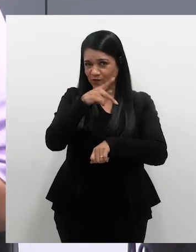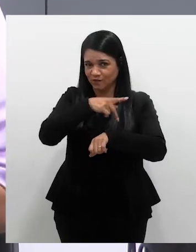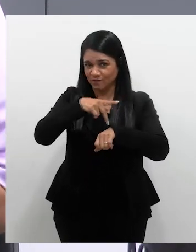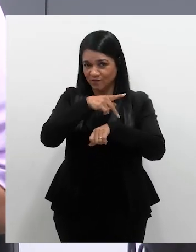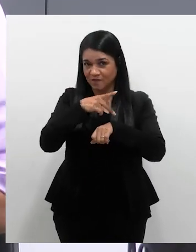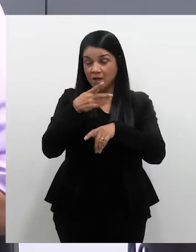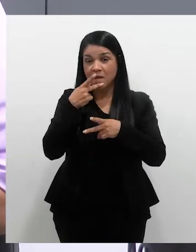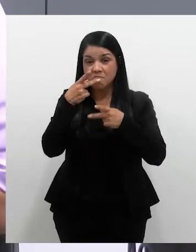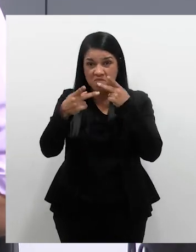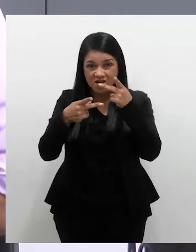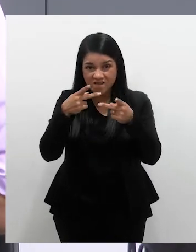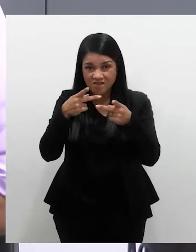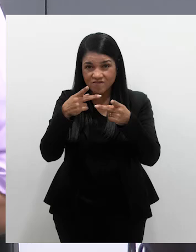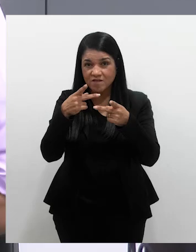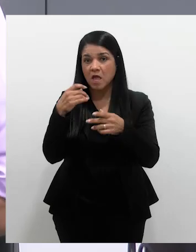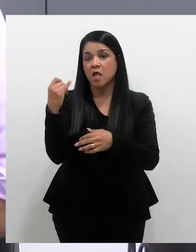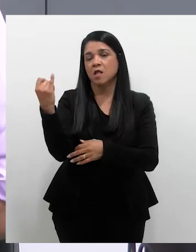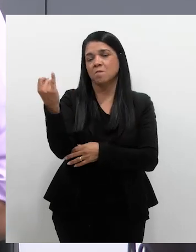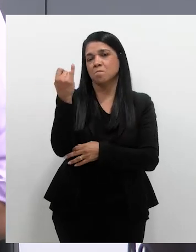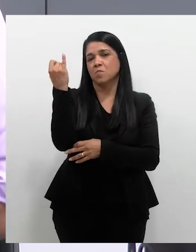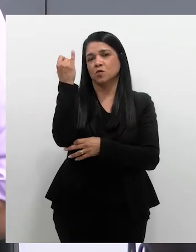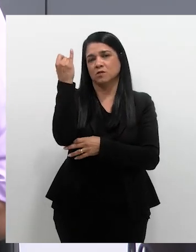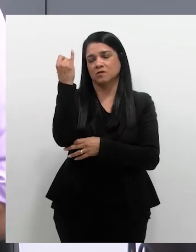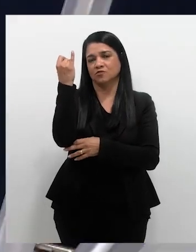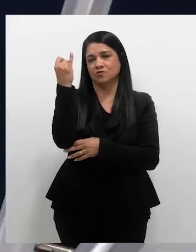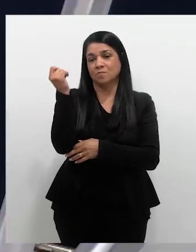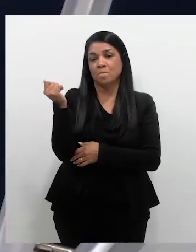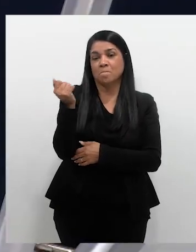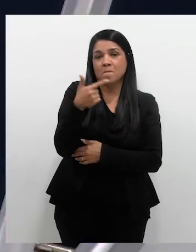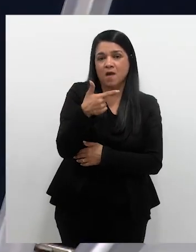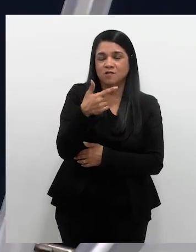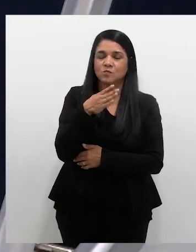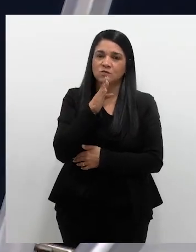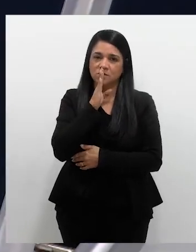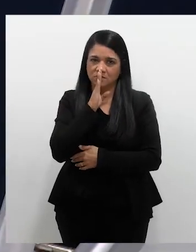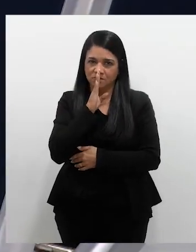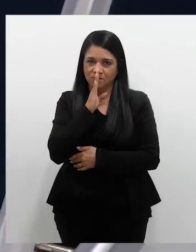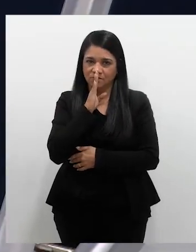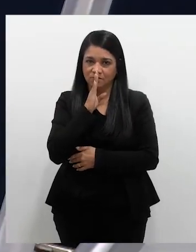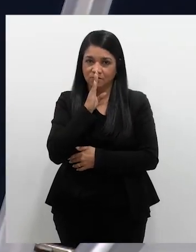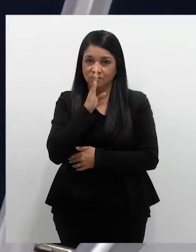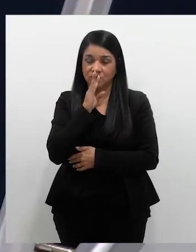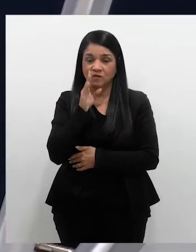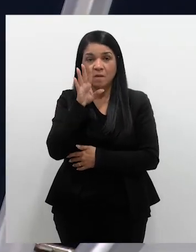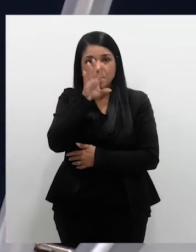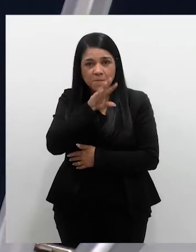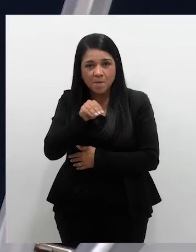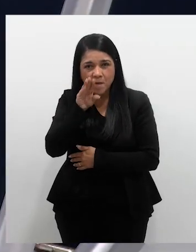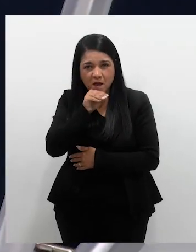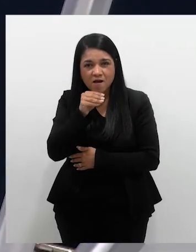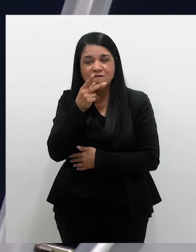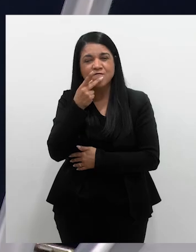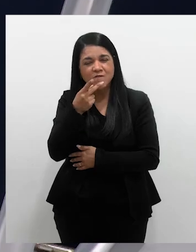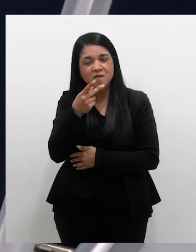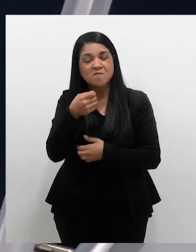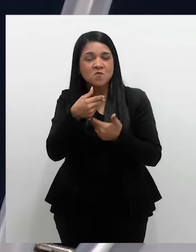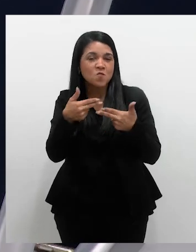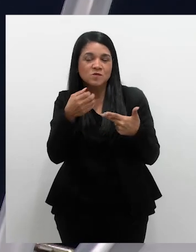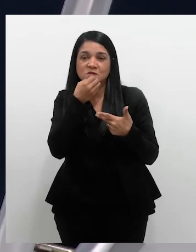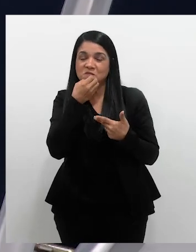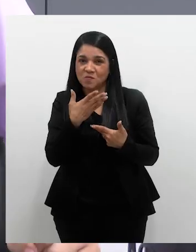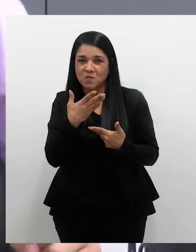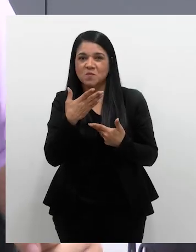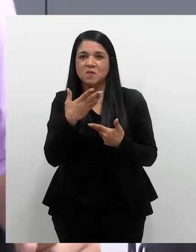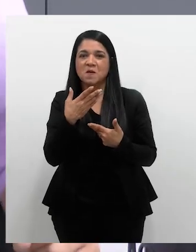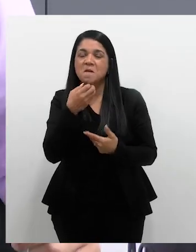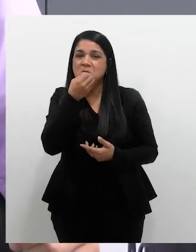proferida somente quando for extremamente mais importante que o silêncio. Exatamente. E quando você abre a boca, sempre saem coisas legais. Isso é